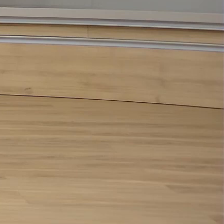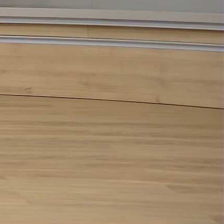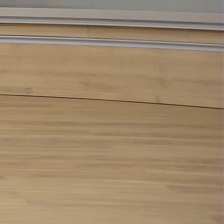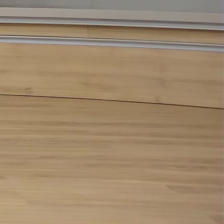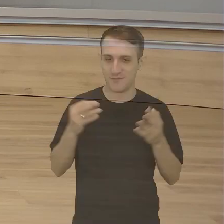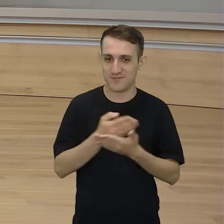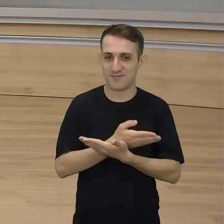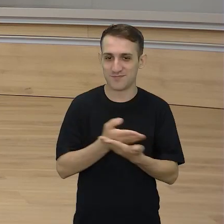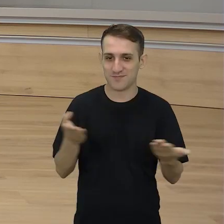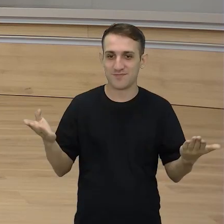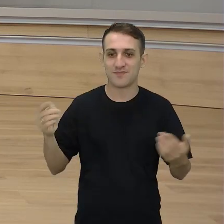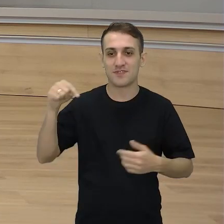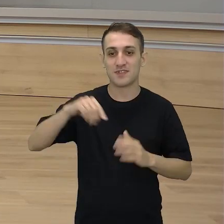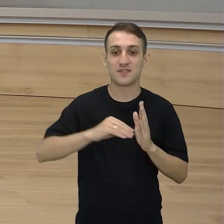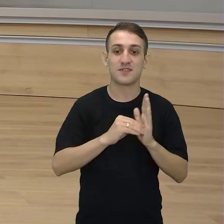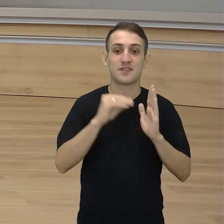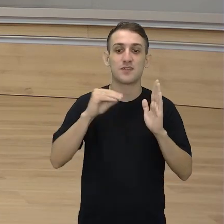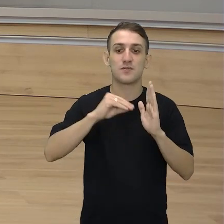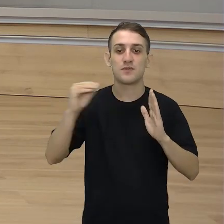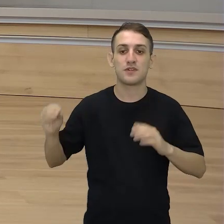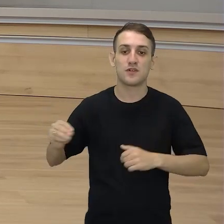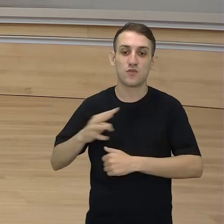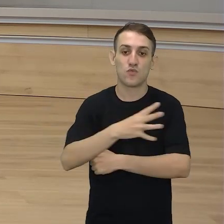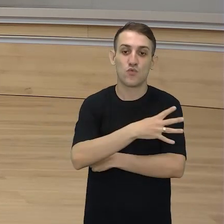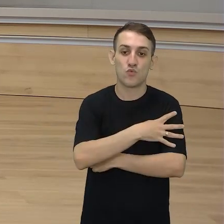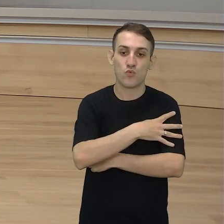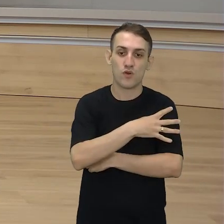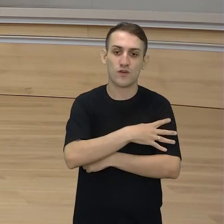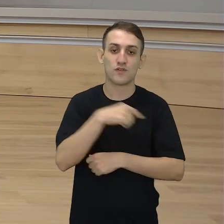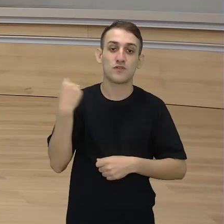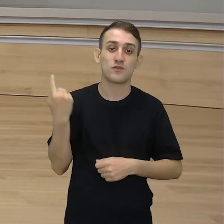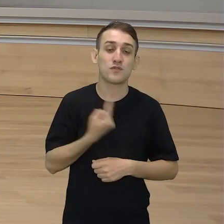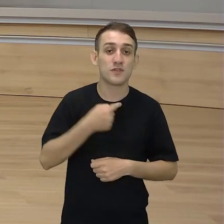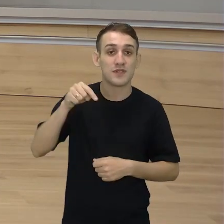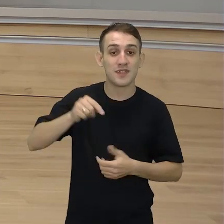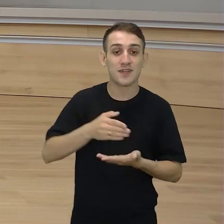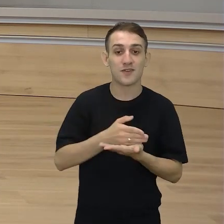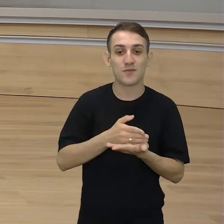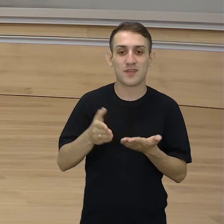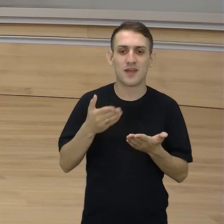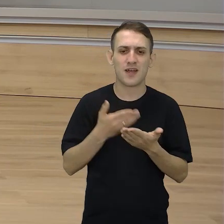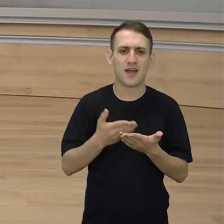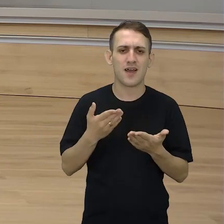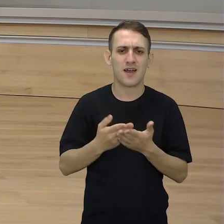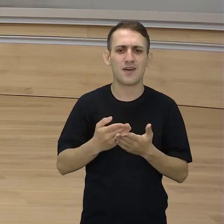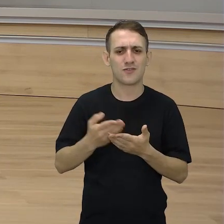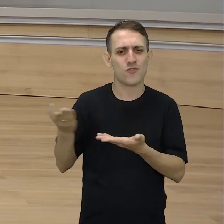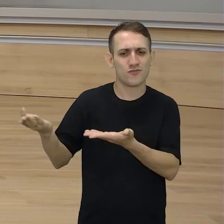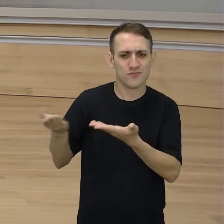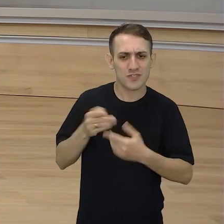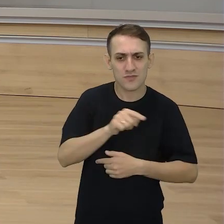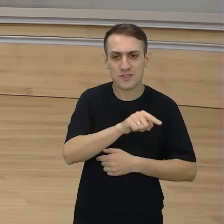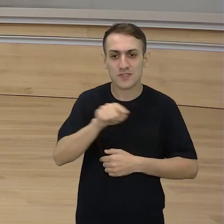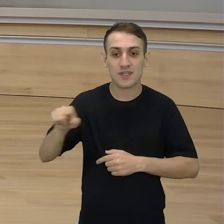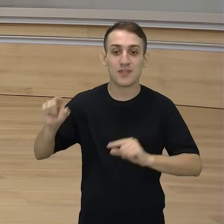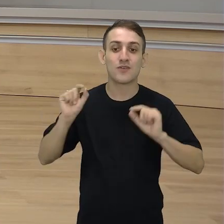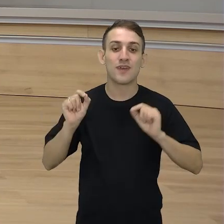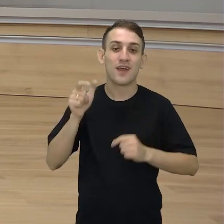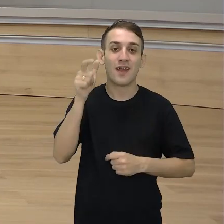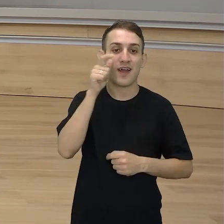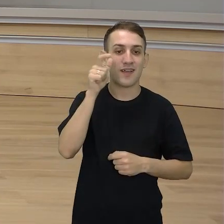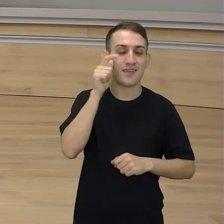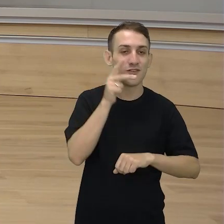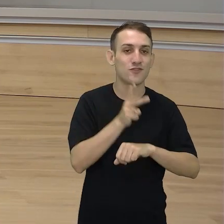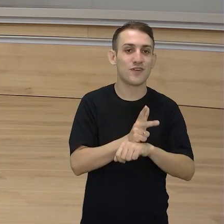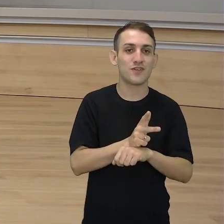Olá, galerinha do Centro de Mídia do quarto ano. Vamos começar uma super aula e já convido você, hein? Assista esse